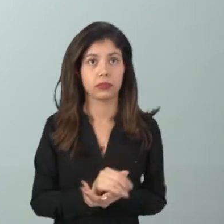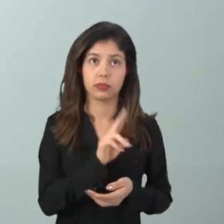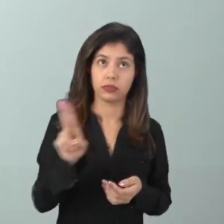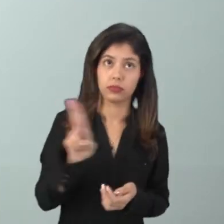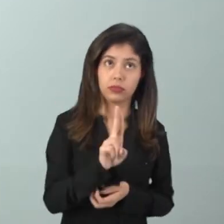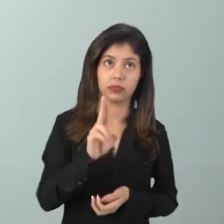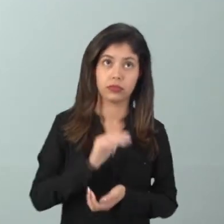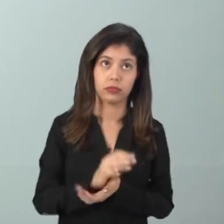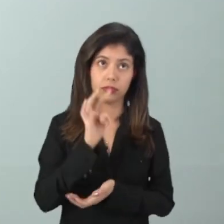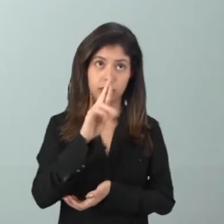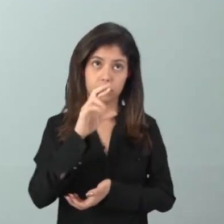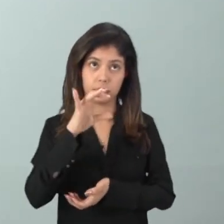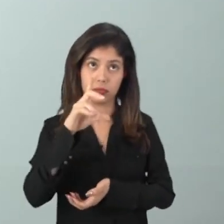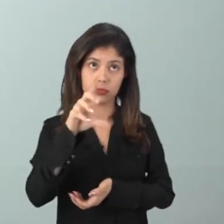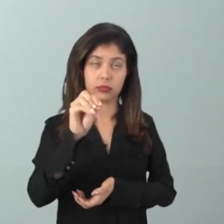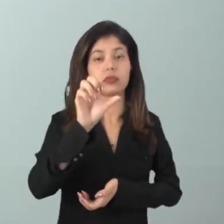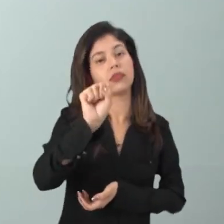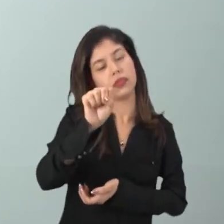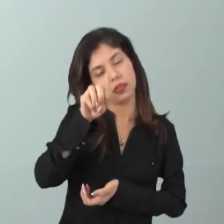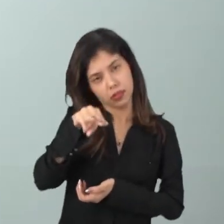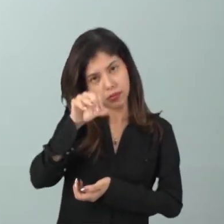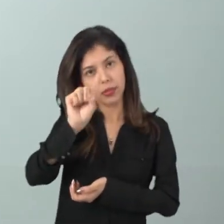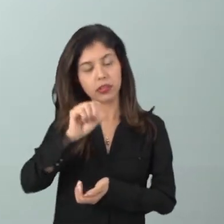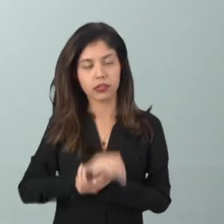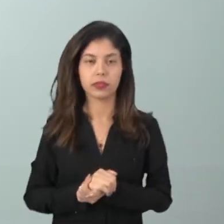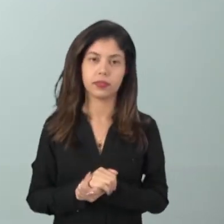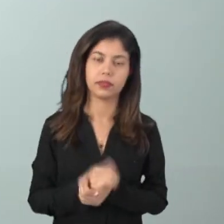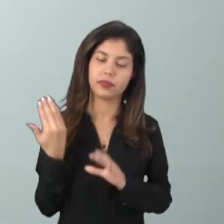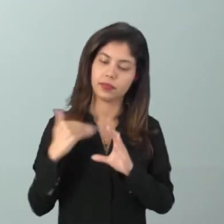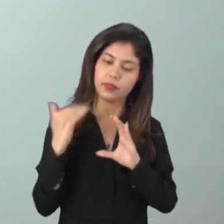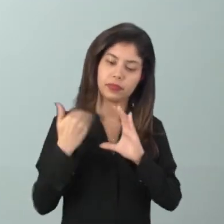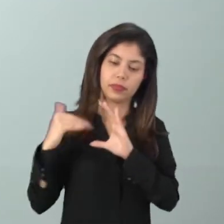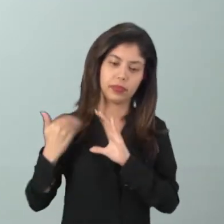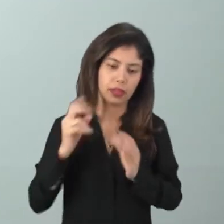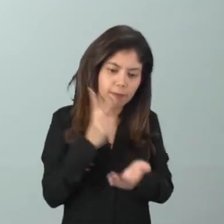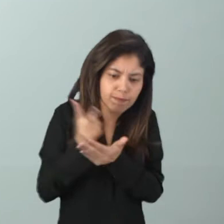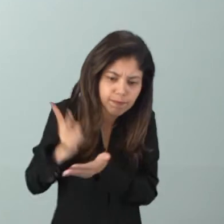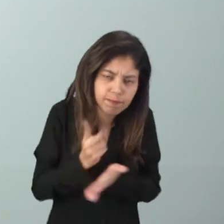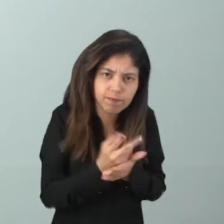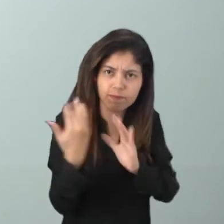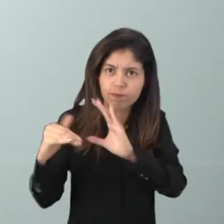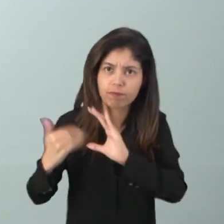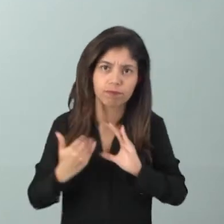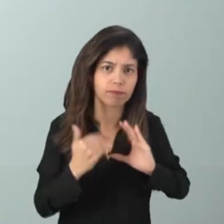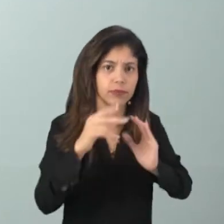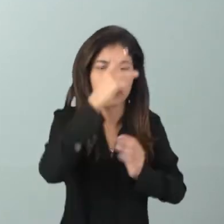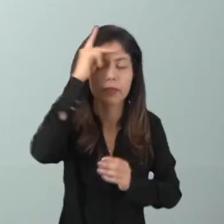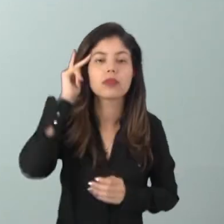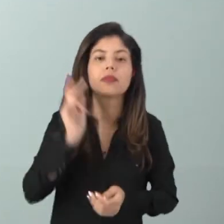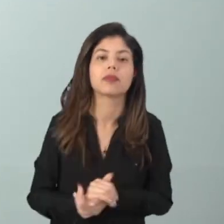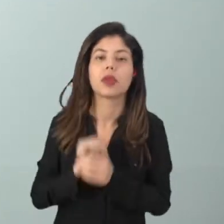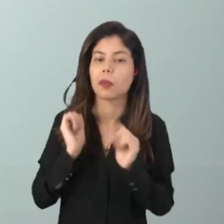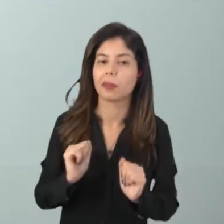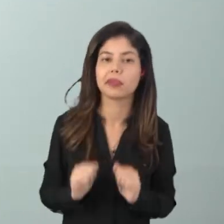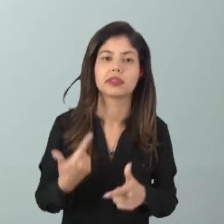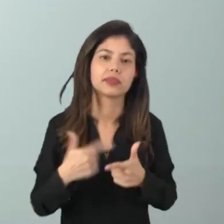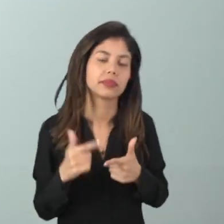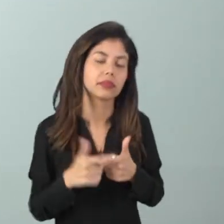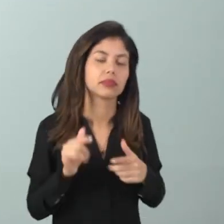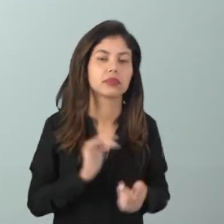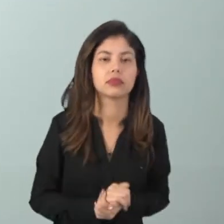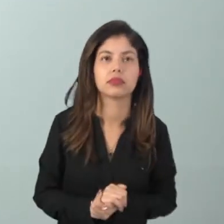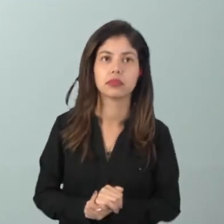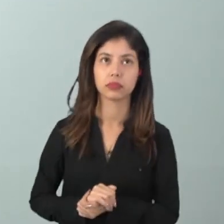chamado torcicolo de SMS, de mensagens. Né? Você está ali direto mandando mensagem para alguém, pode estar com esse problema